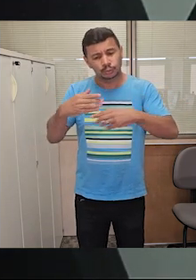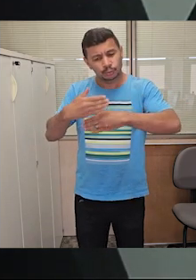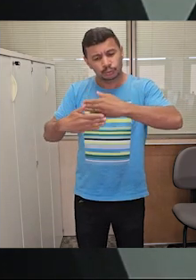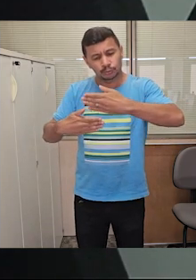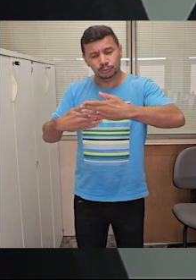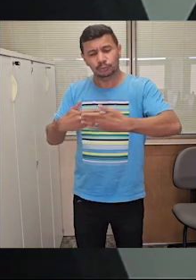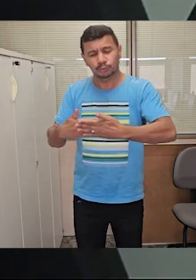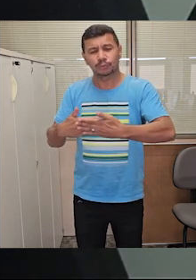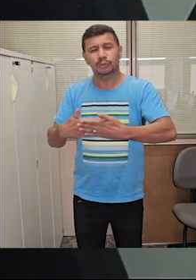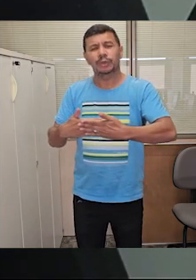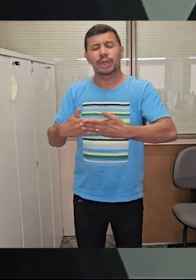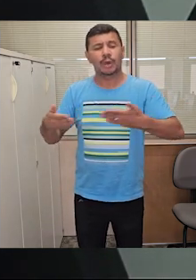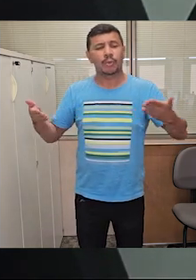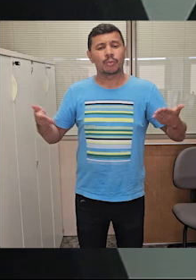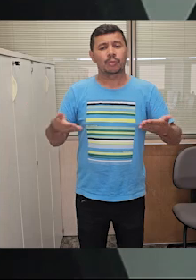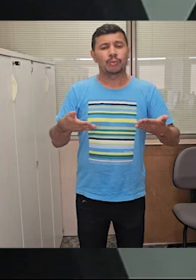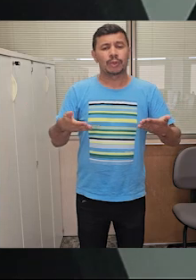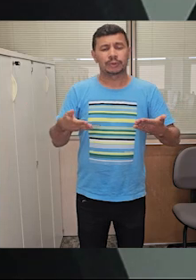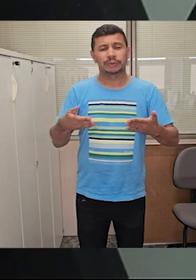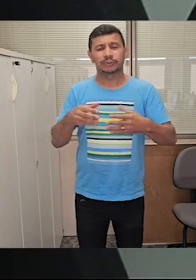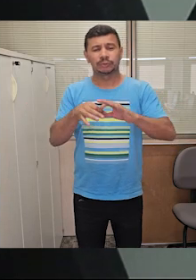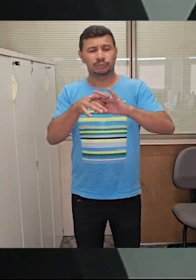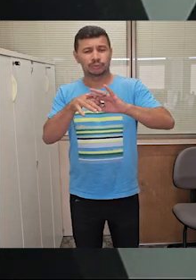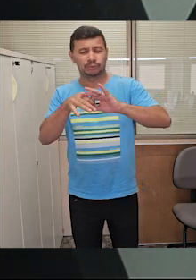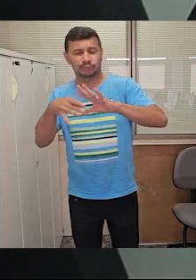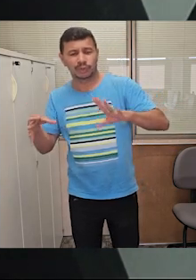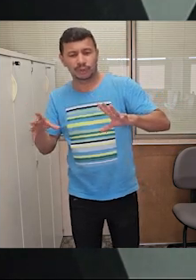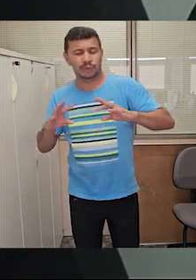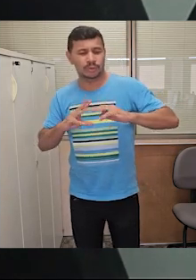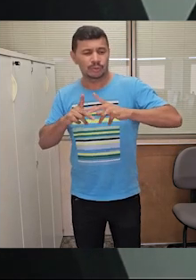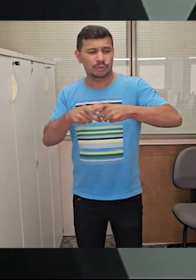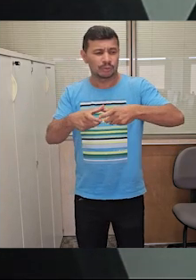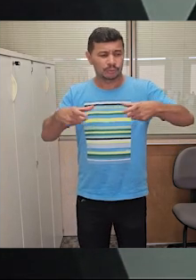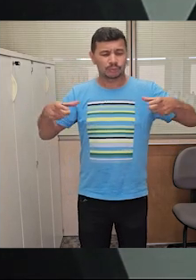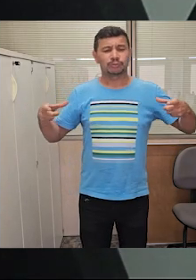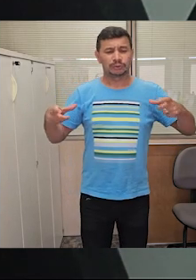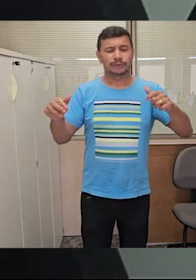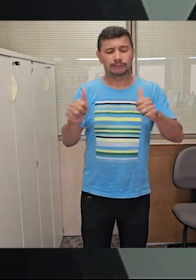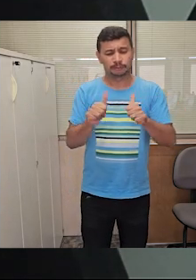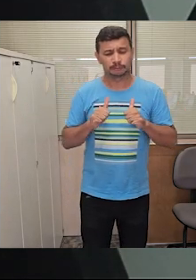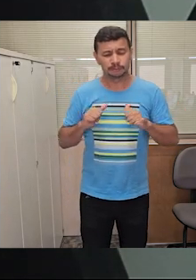cima e houve a anistia ampla, geral e irrestrita,